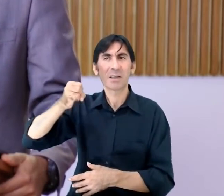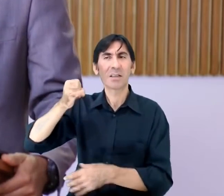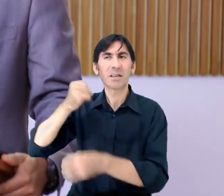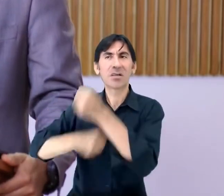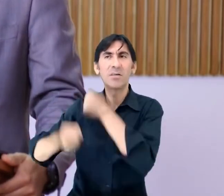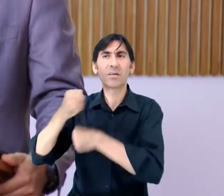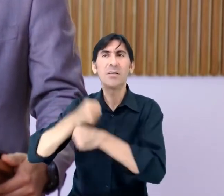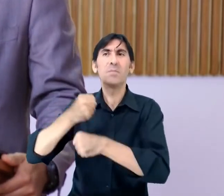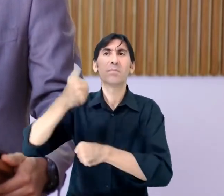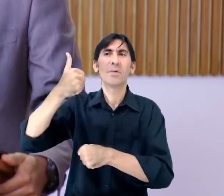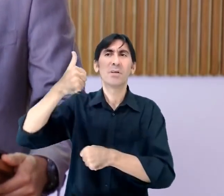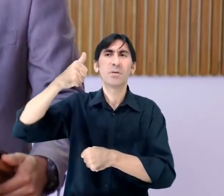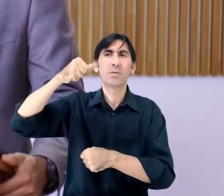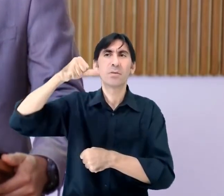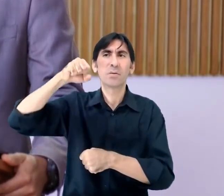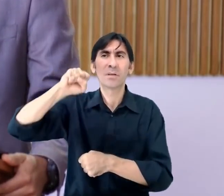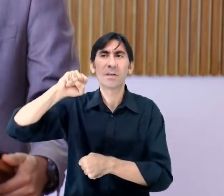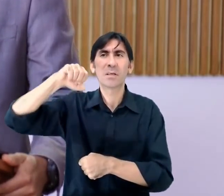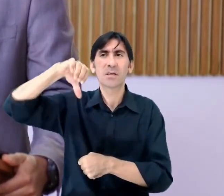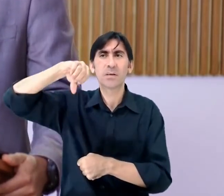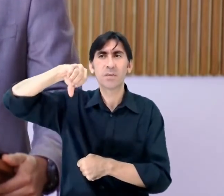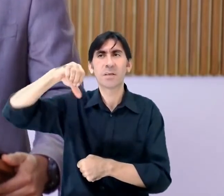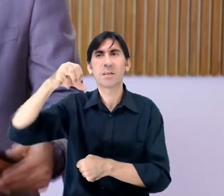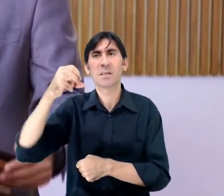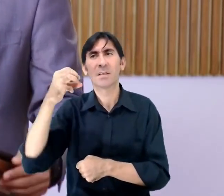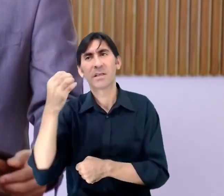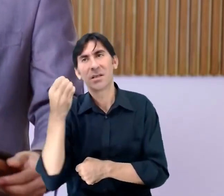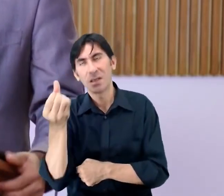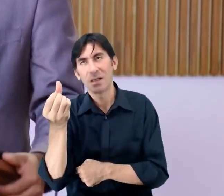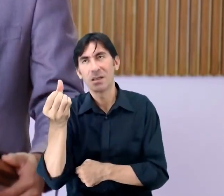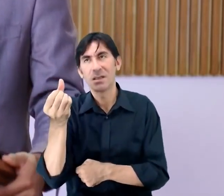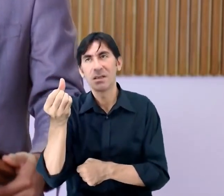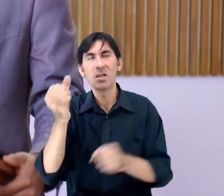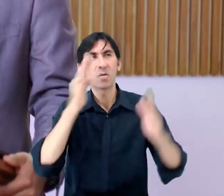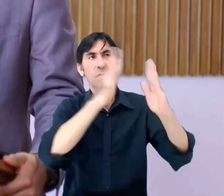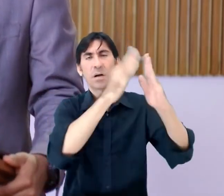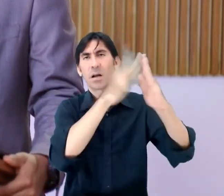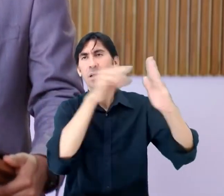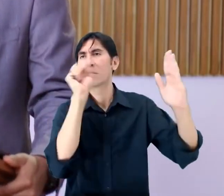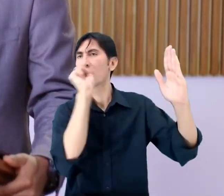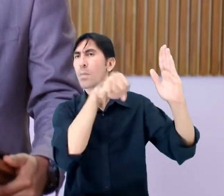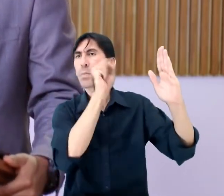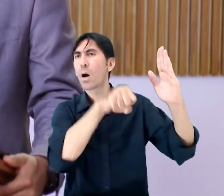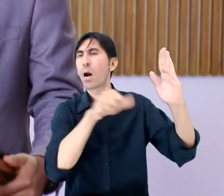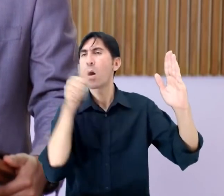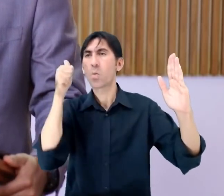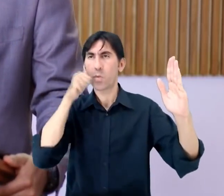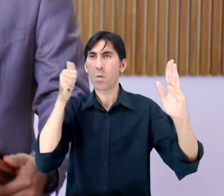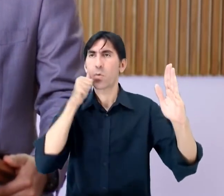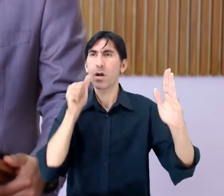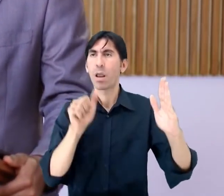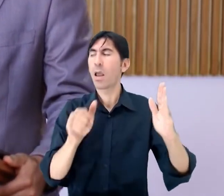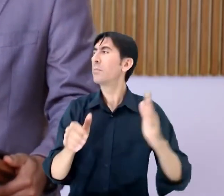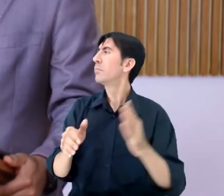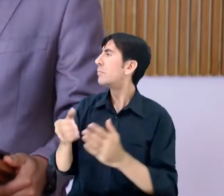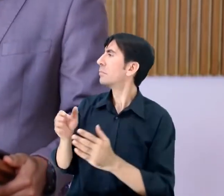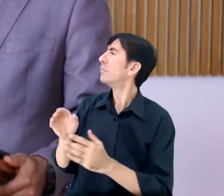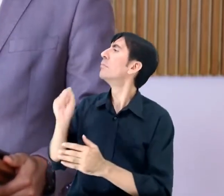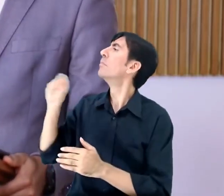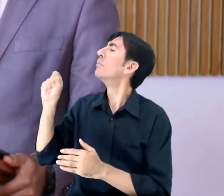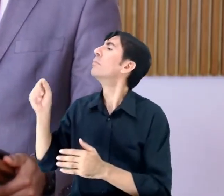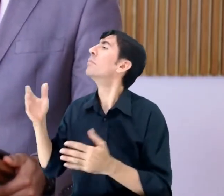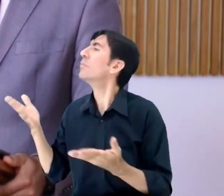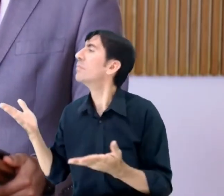1896, ele bate numa casa. Uma senhora o atende. E